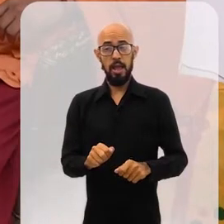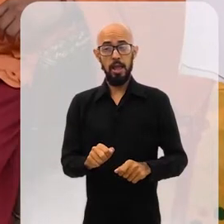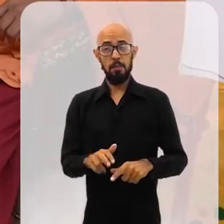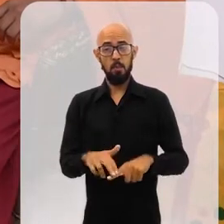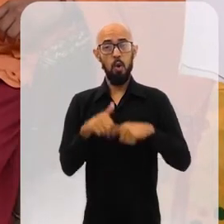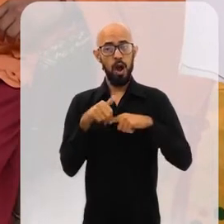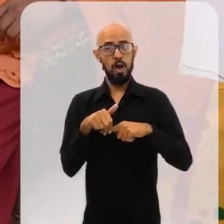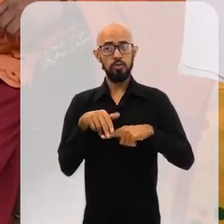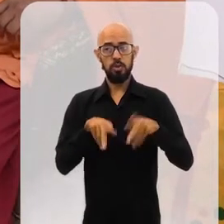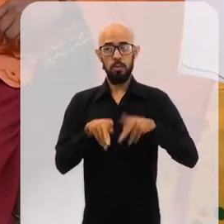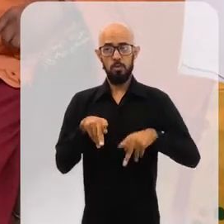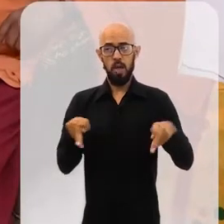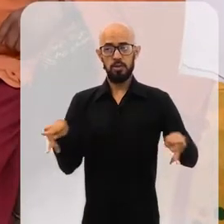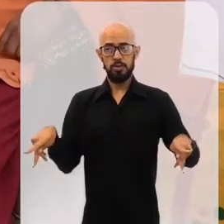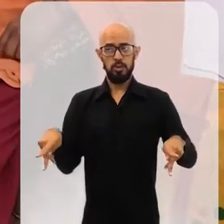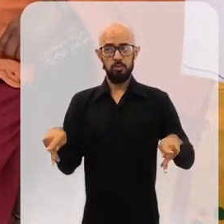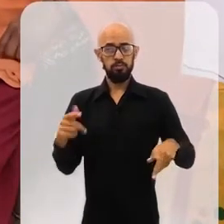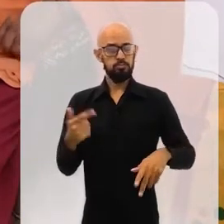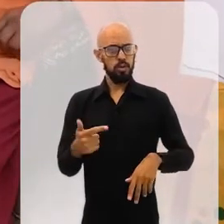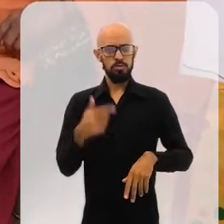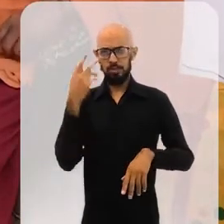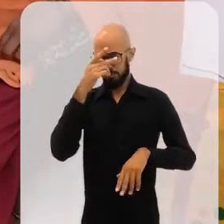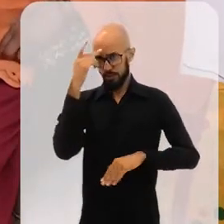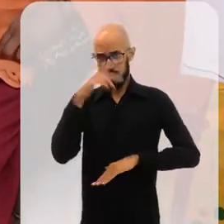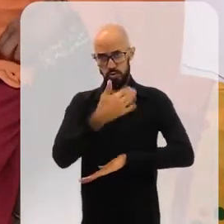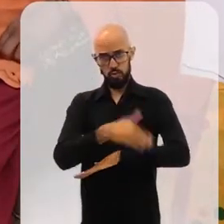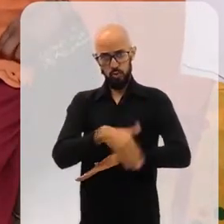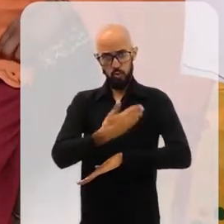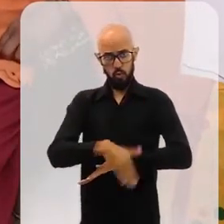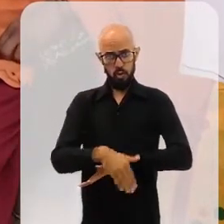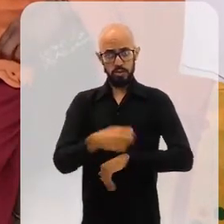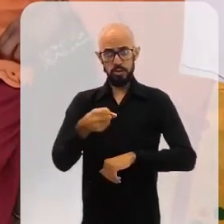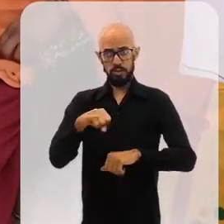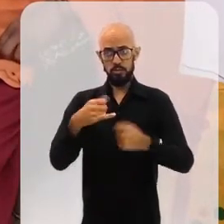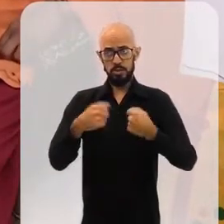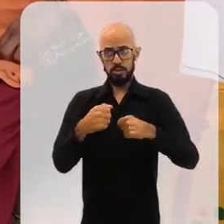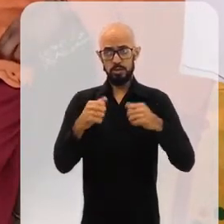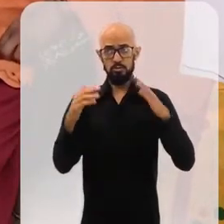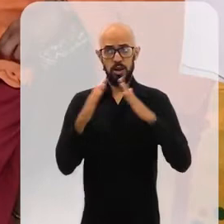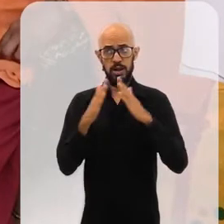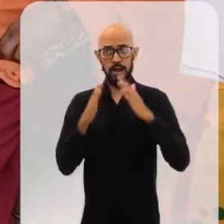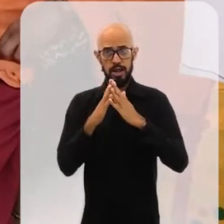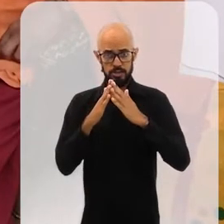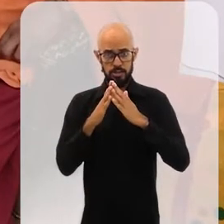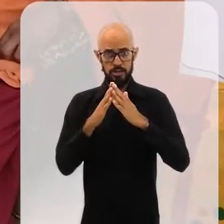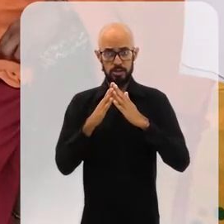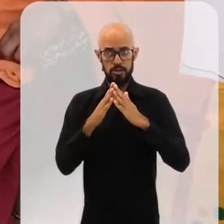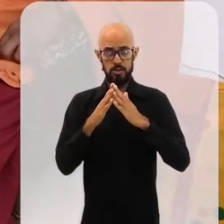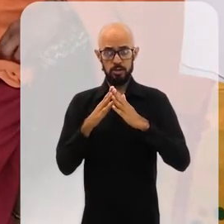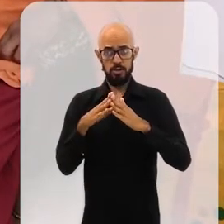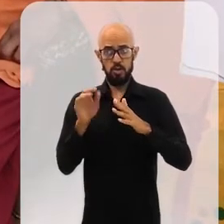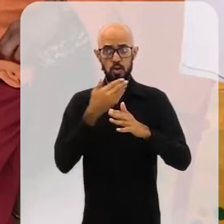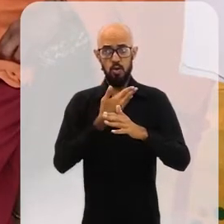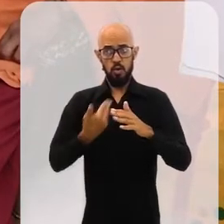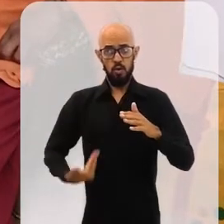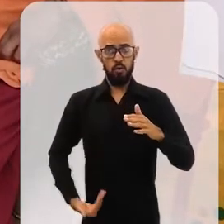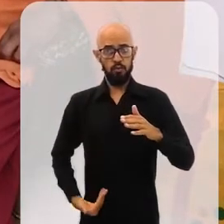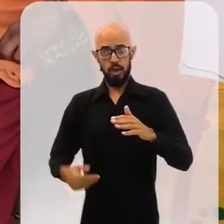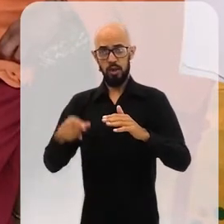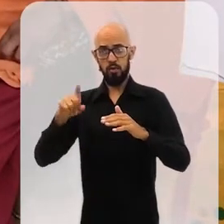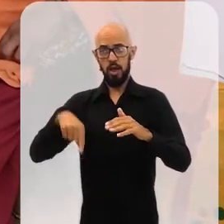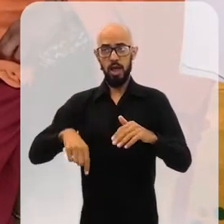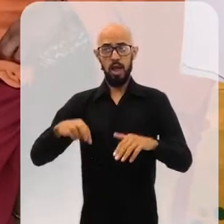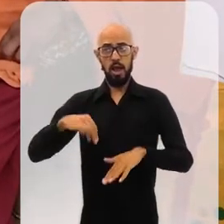O governo, a preocupação, não tem mendigo. As pessoas lá, se precisa de uma casa, porque o governo de lá é